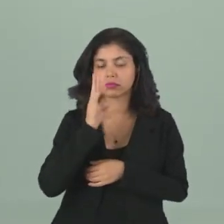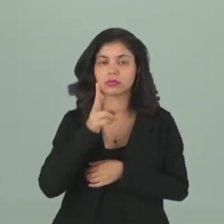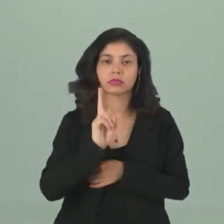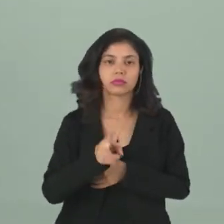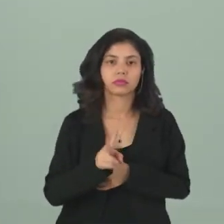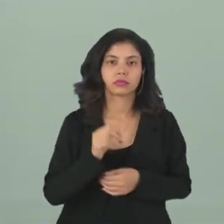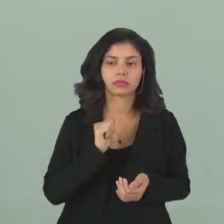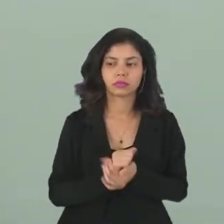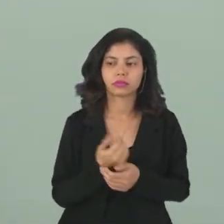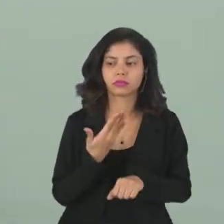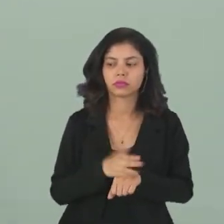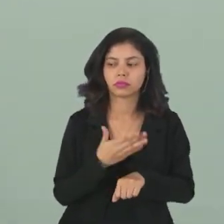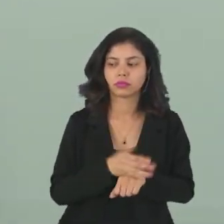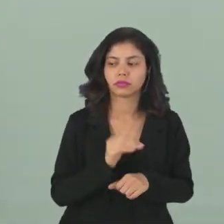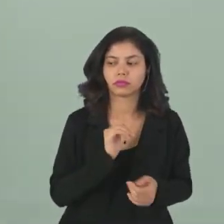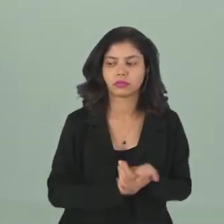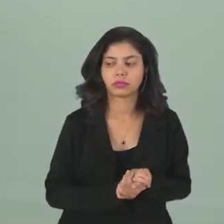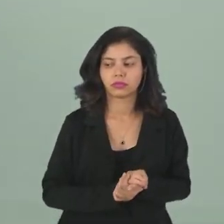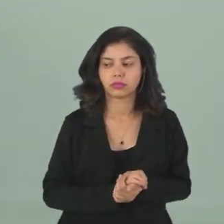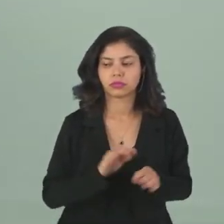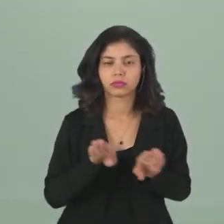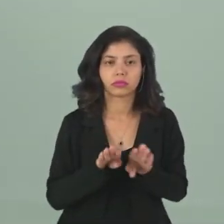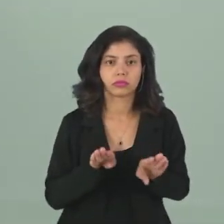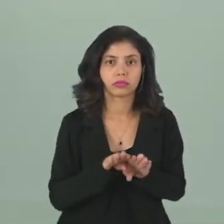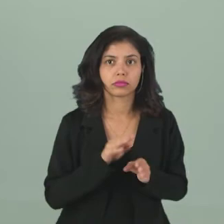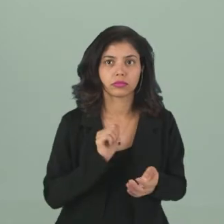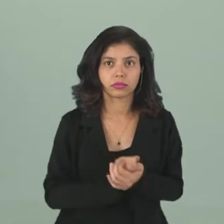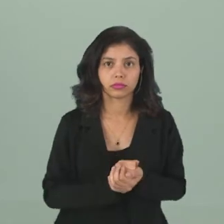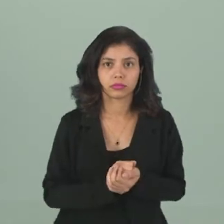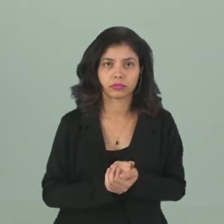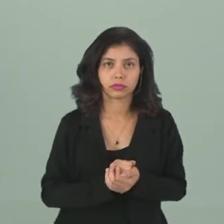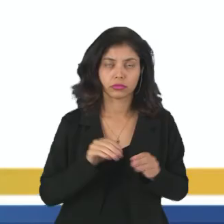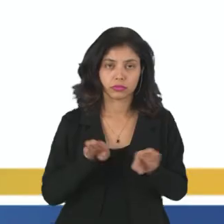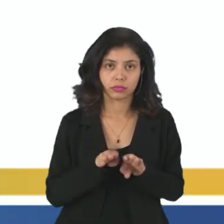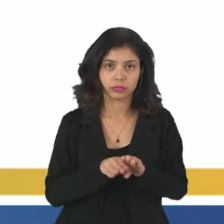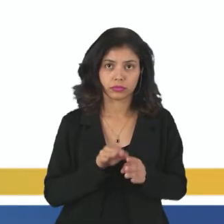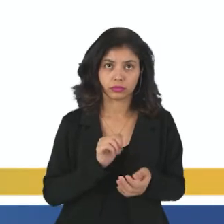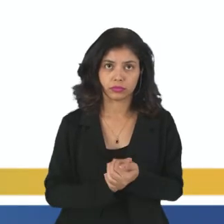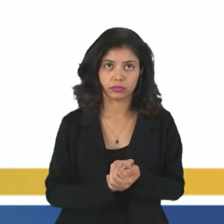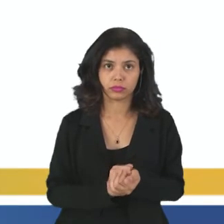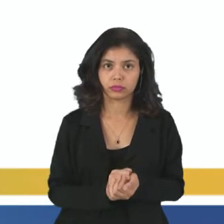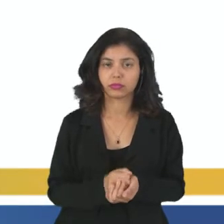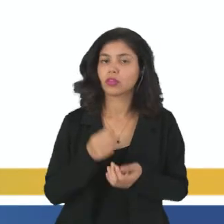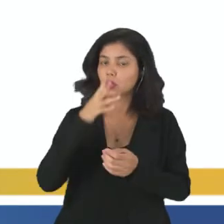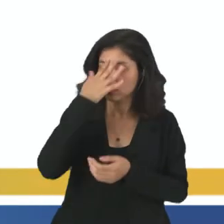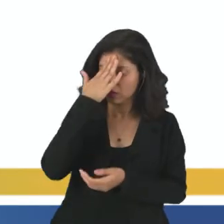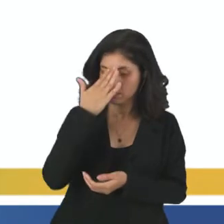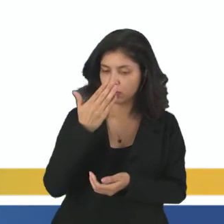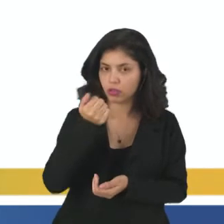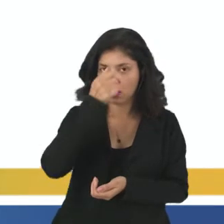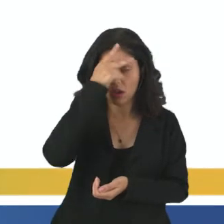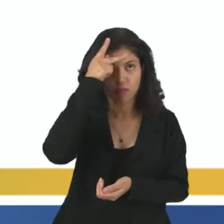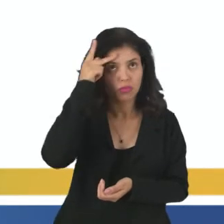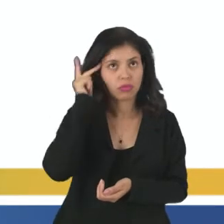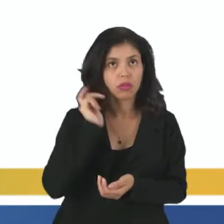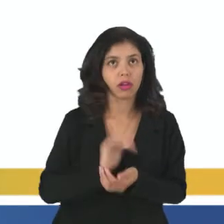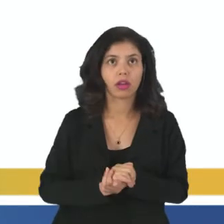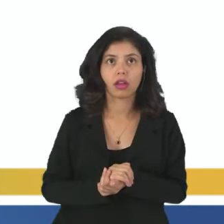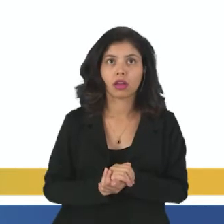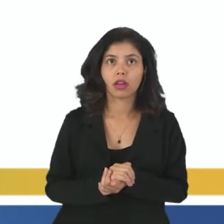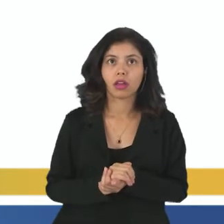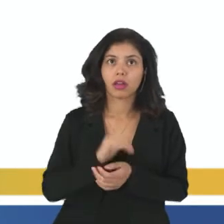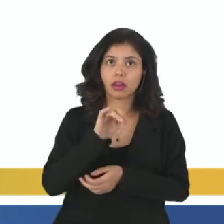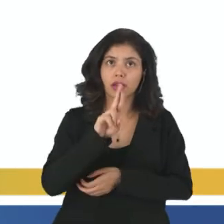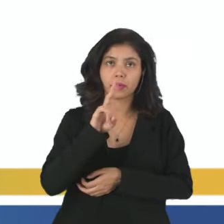essa prática de venda de indulgências. Tese 36. Todo cristão que se arrepende verdadeiramente dos seus pecados e sente